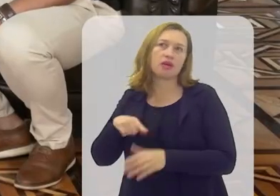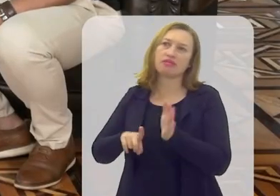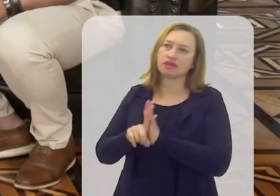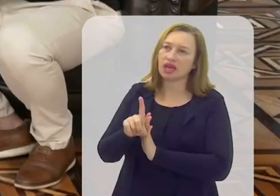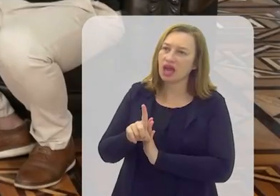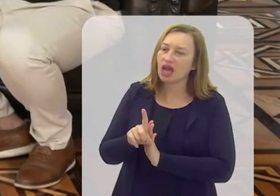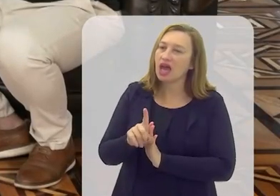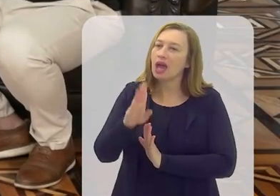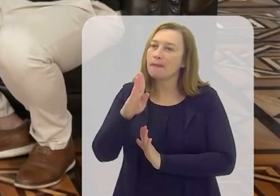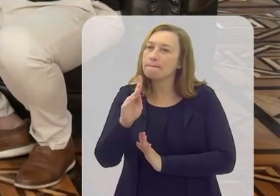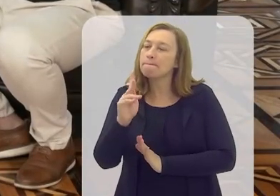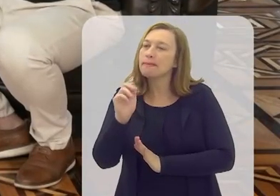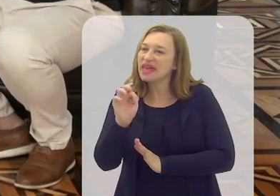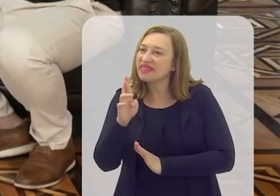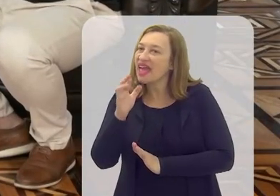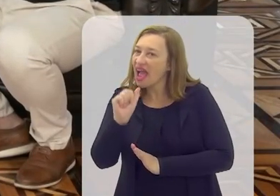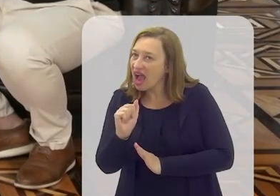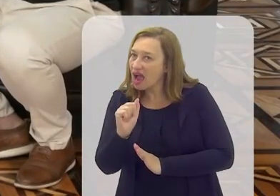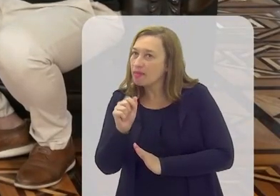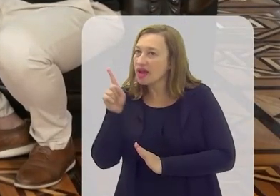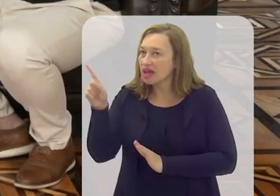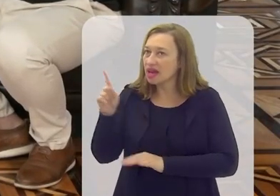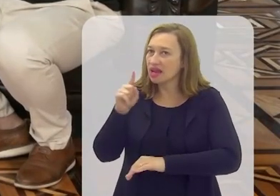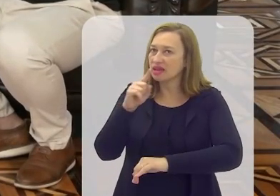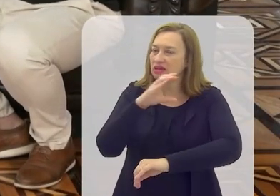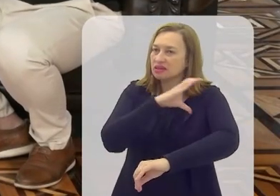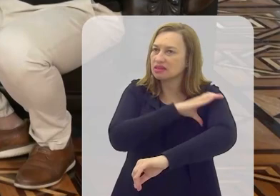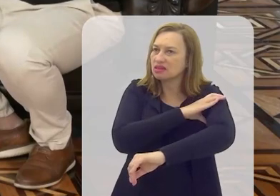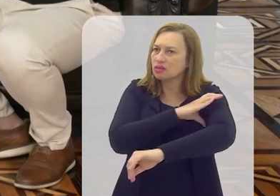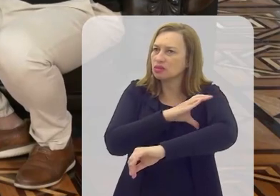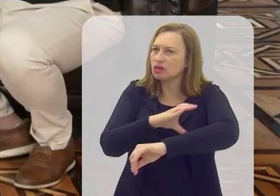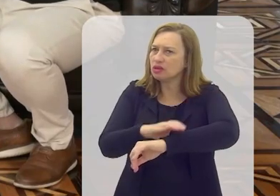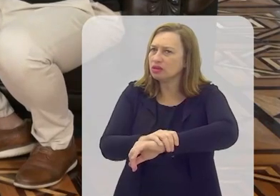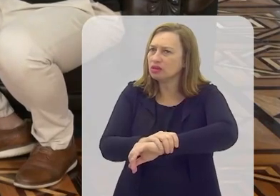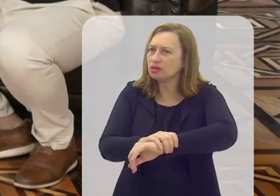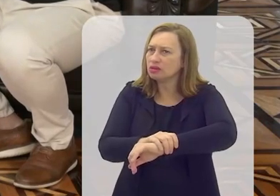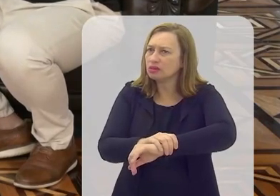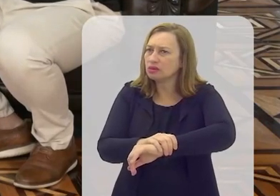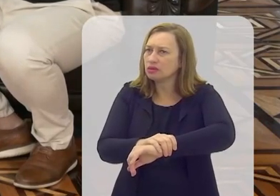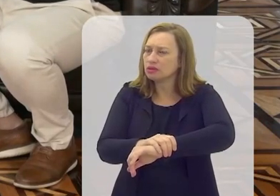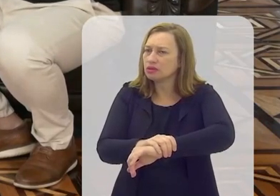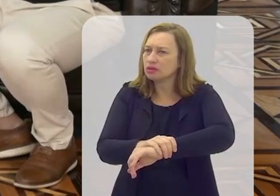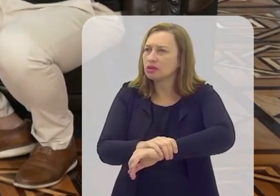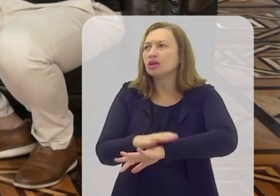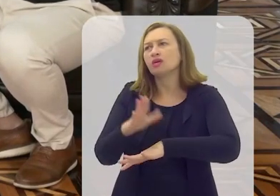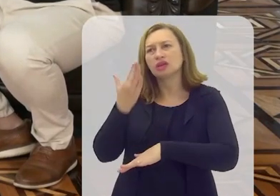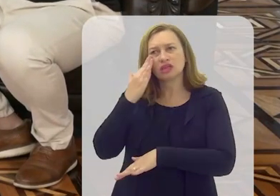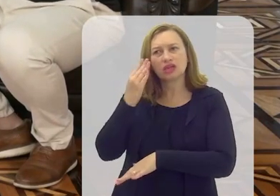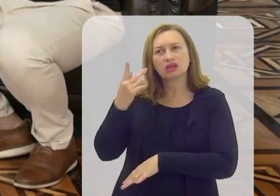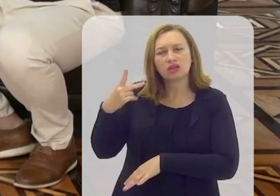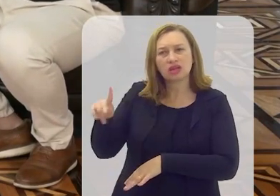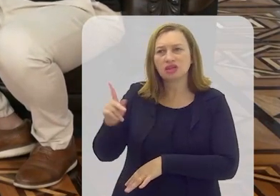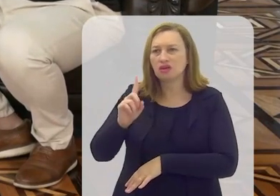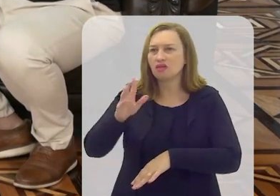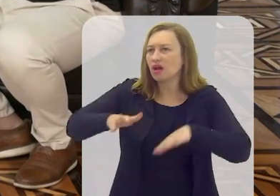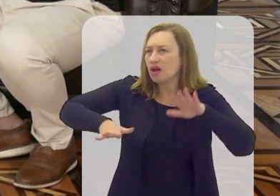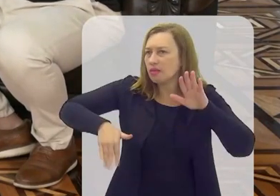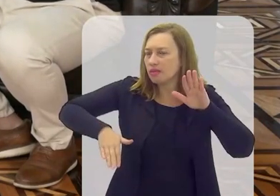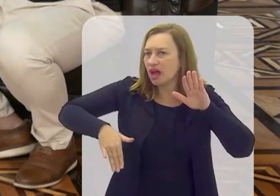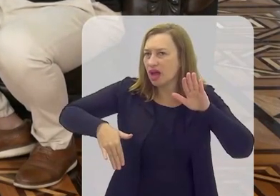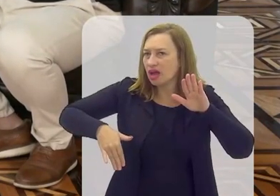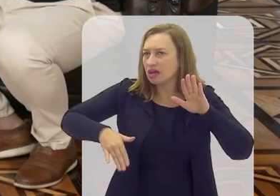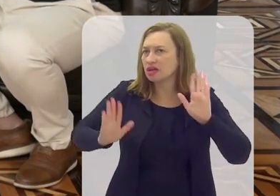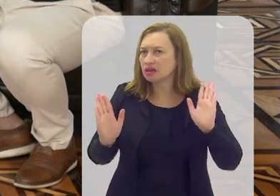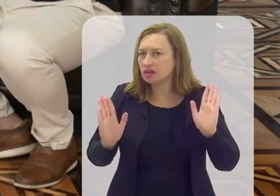Alana. O Beterraba, por exemplo, ele é da Assembleia de Deus, né? E eu entendo ele não vai à